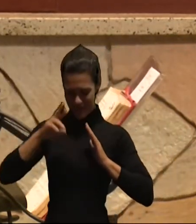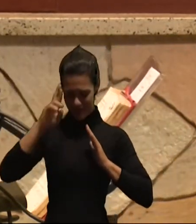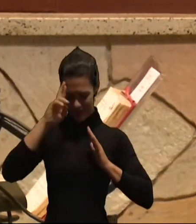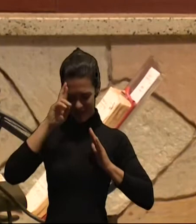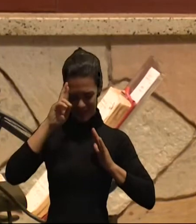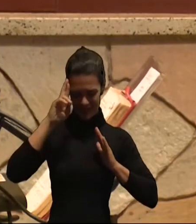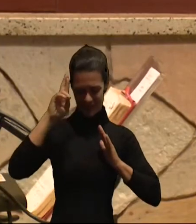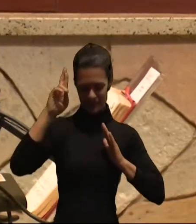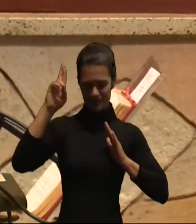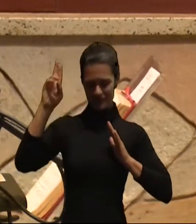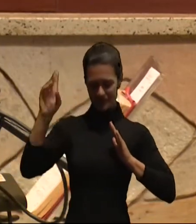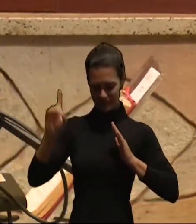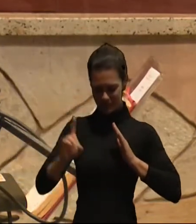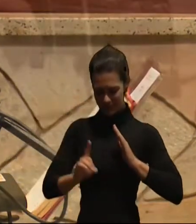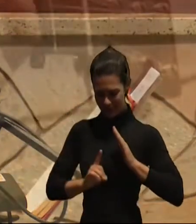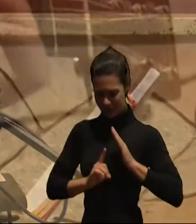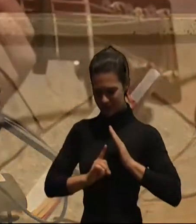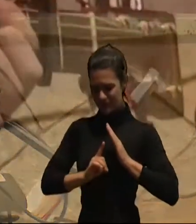divinal.